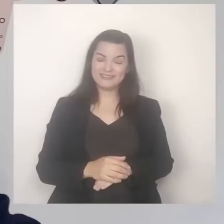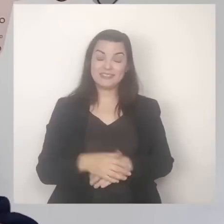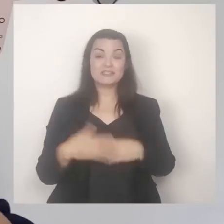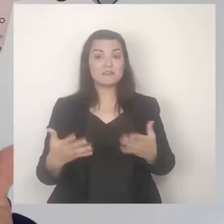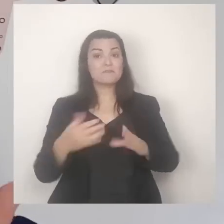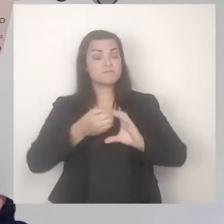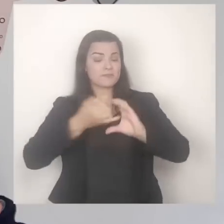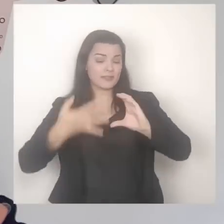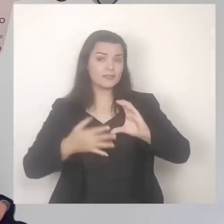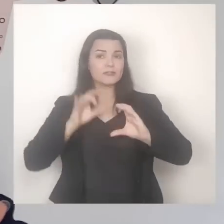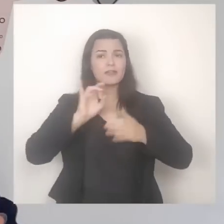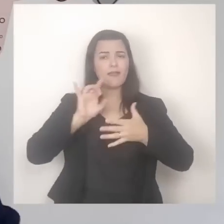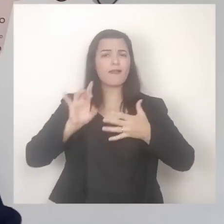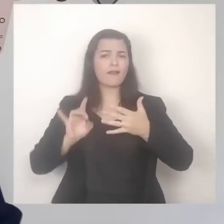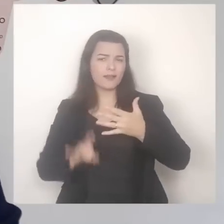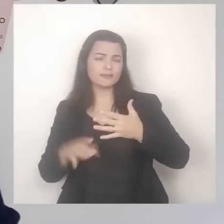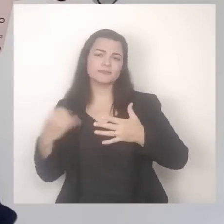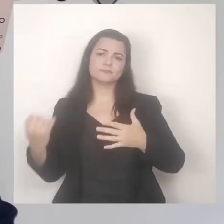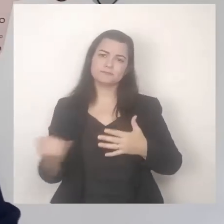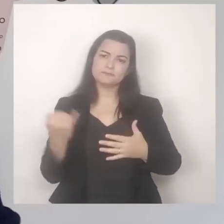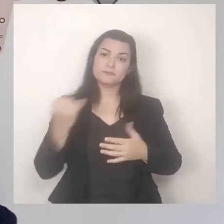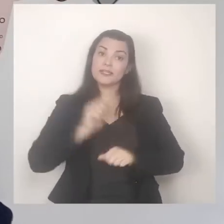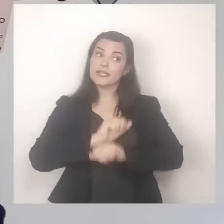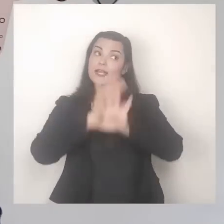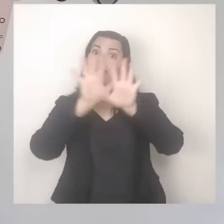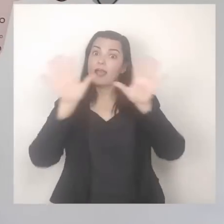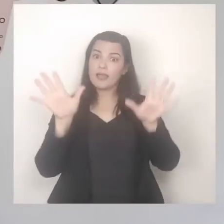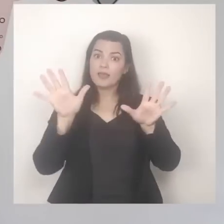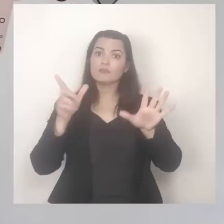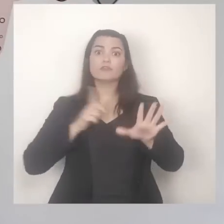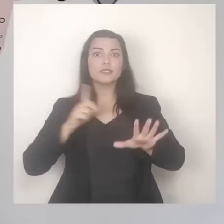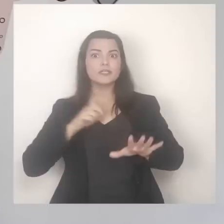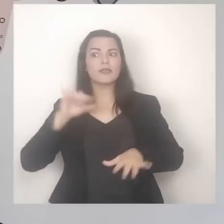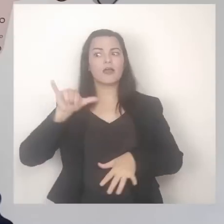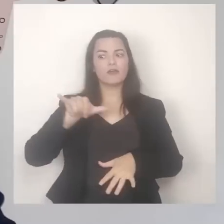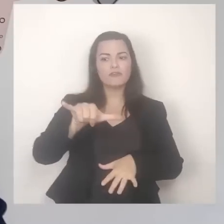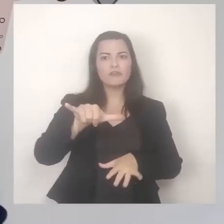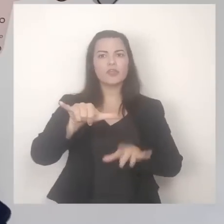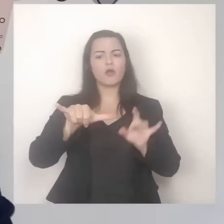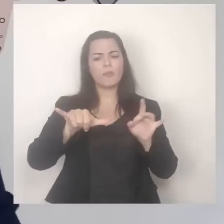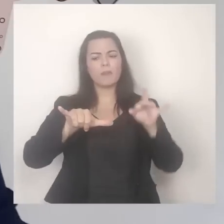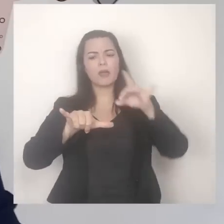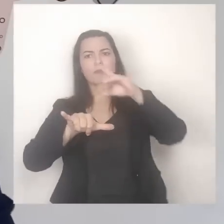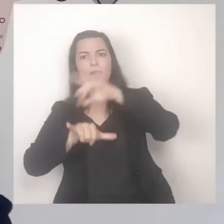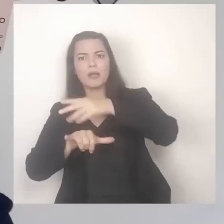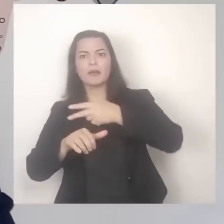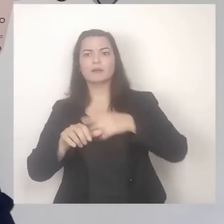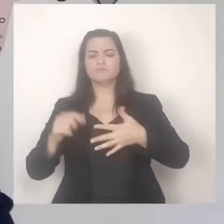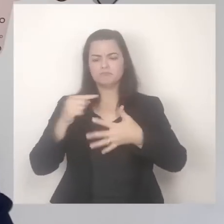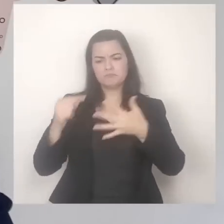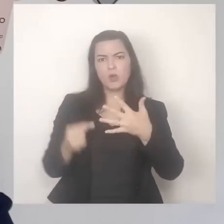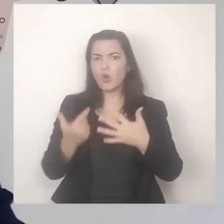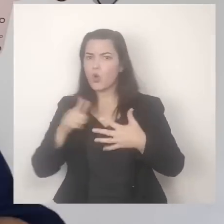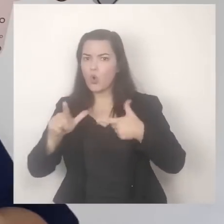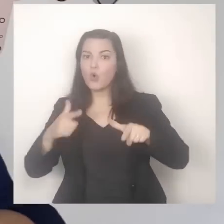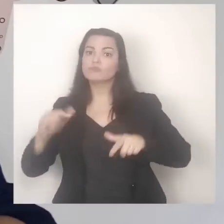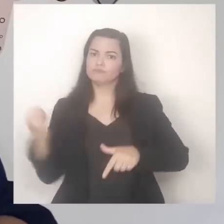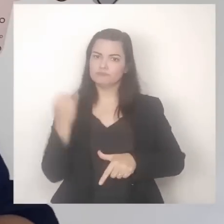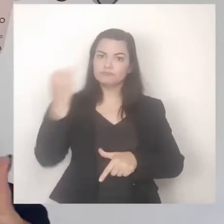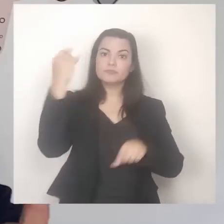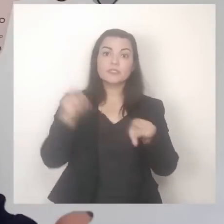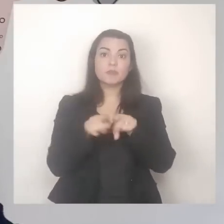Então, essas características todas, é claro que nós temos outras partes do avião que também são importantes.